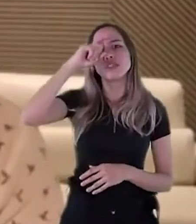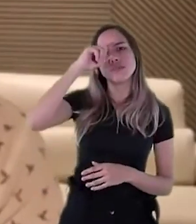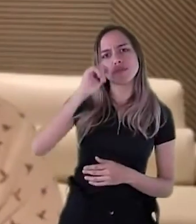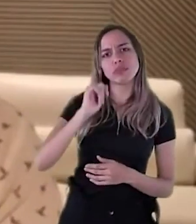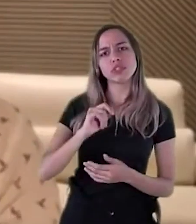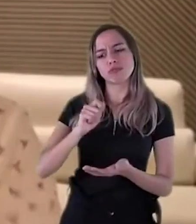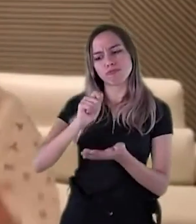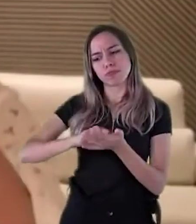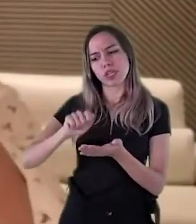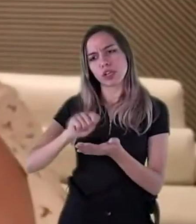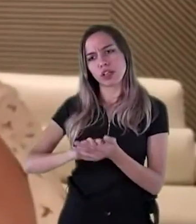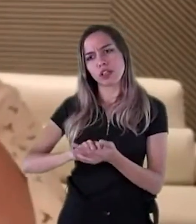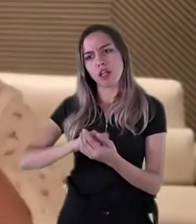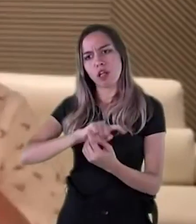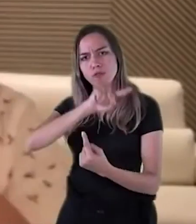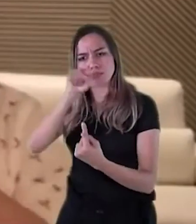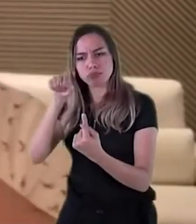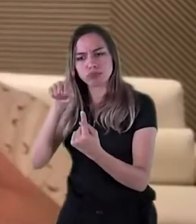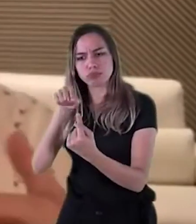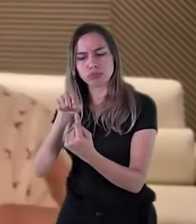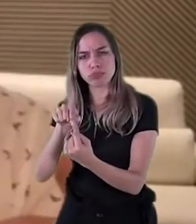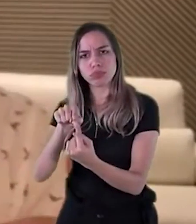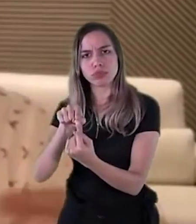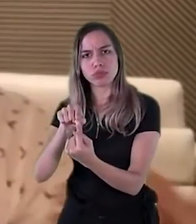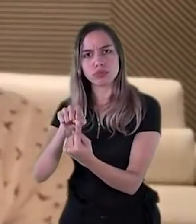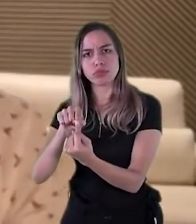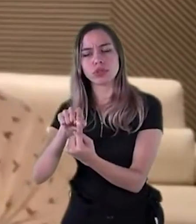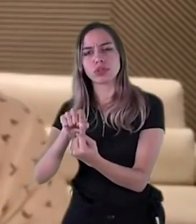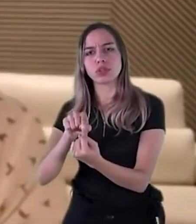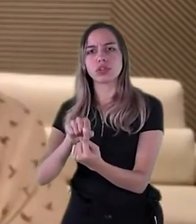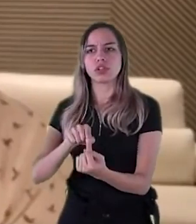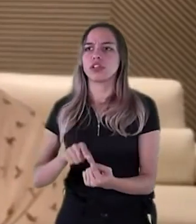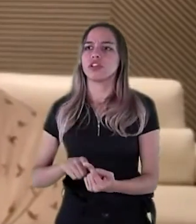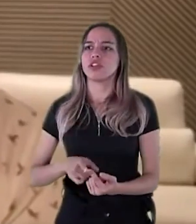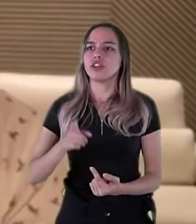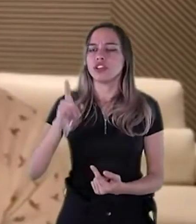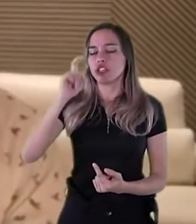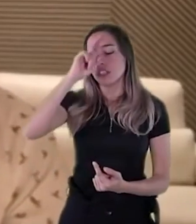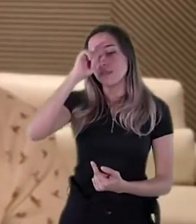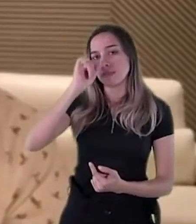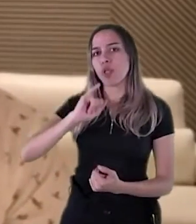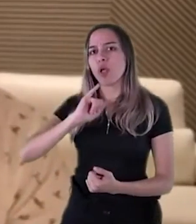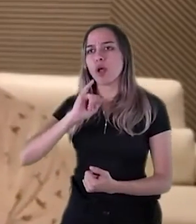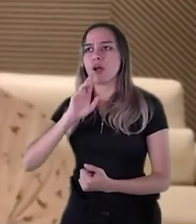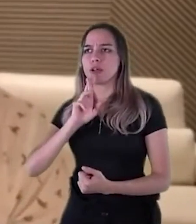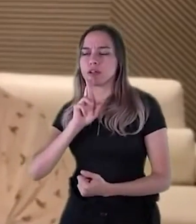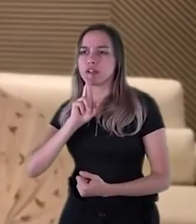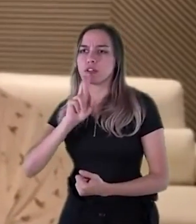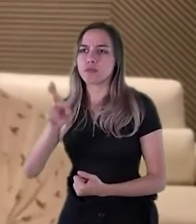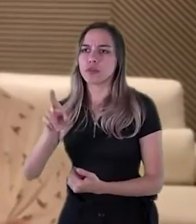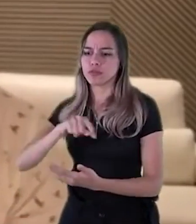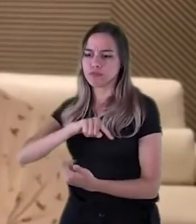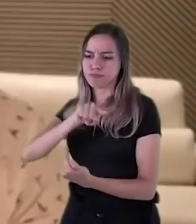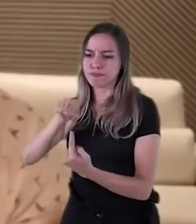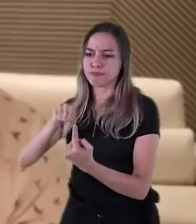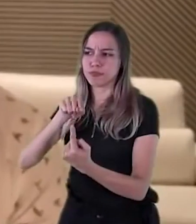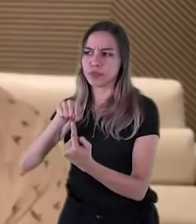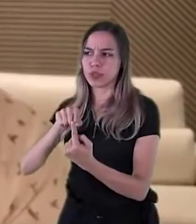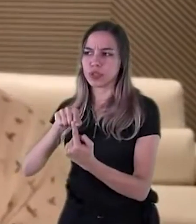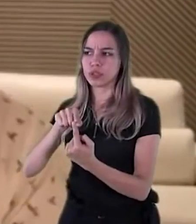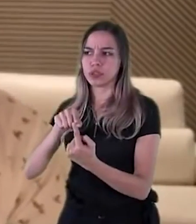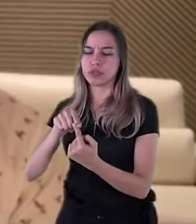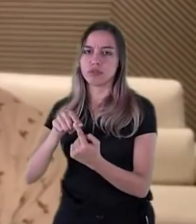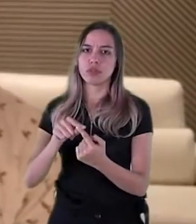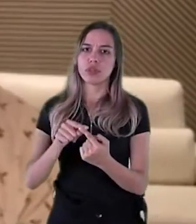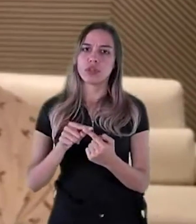isso de forma objetiva. Mas, lamentavelmente, as pessoas estão muito técnicas mesmo. E elas querem te fazer entrevista de um livro que elas